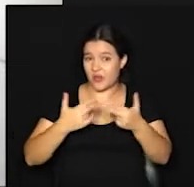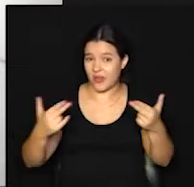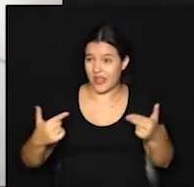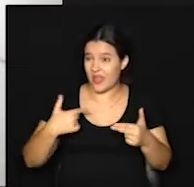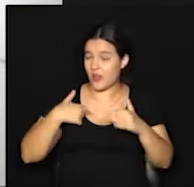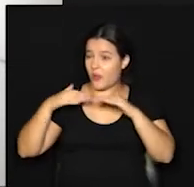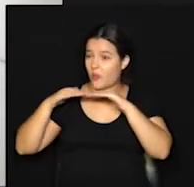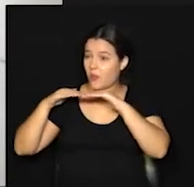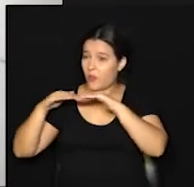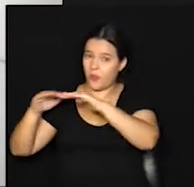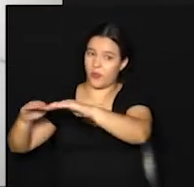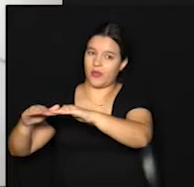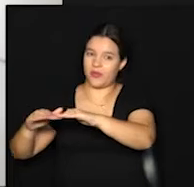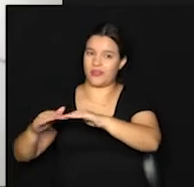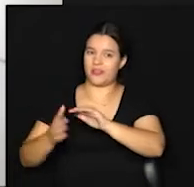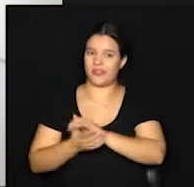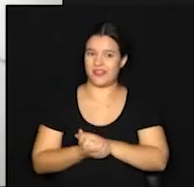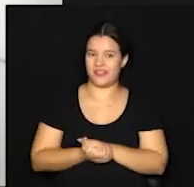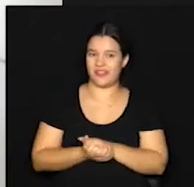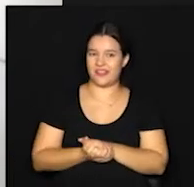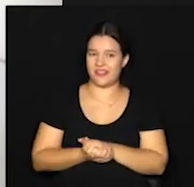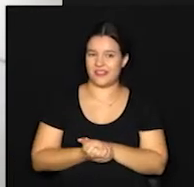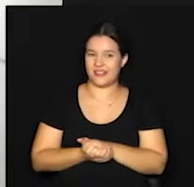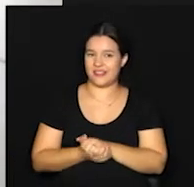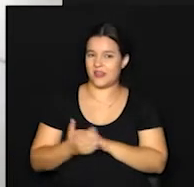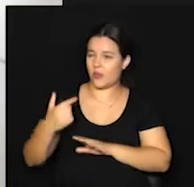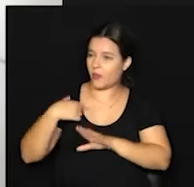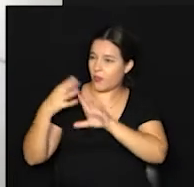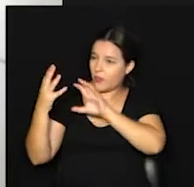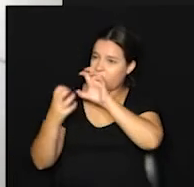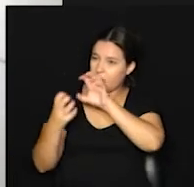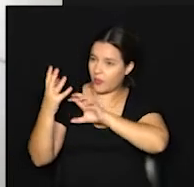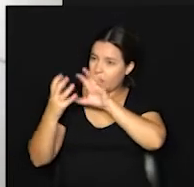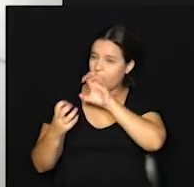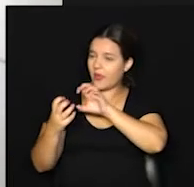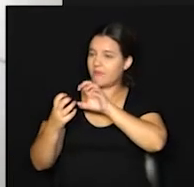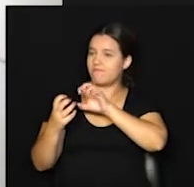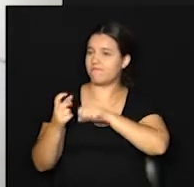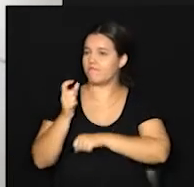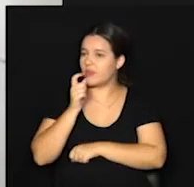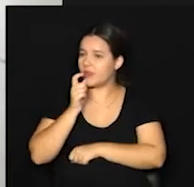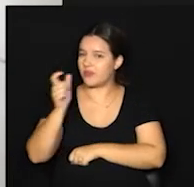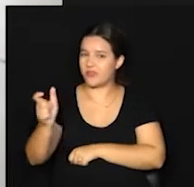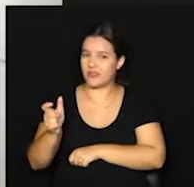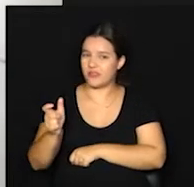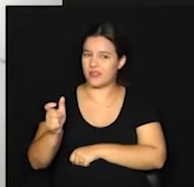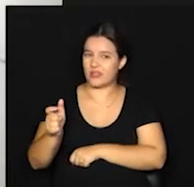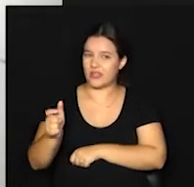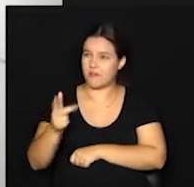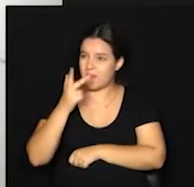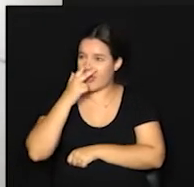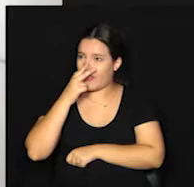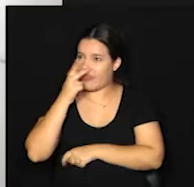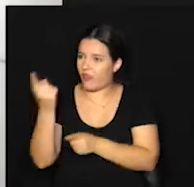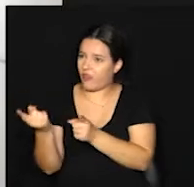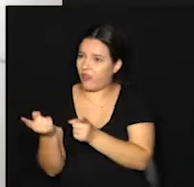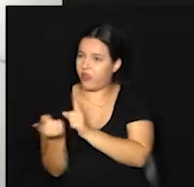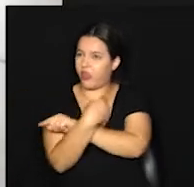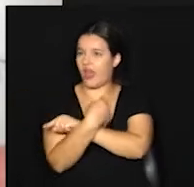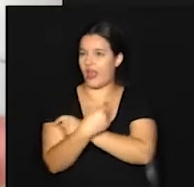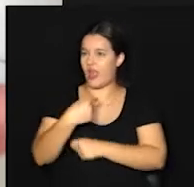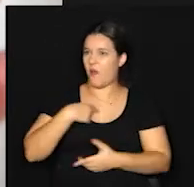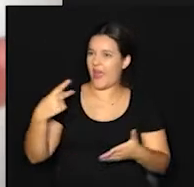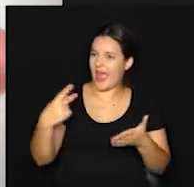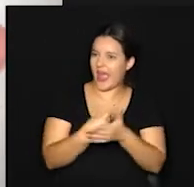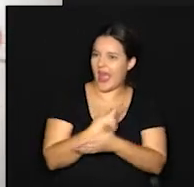falar com ele, né, vou discutir, vou colocar minha posição, acaba que eu sempre estou errada na situação.